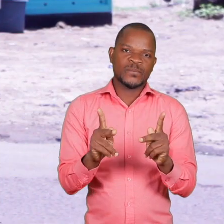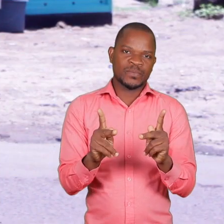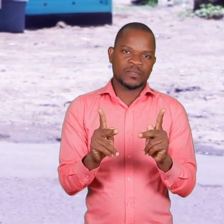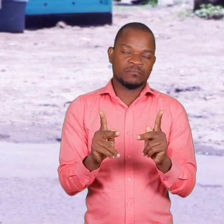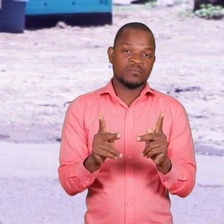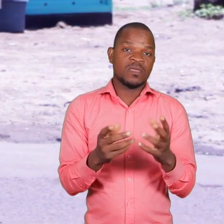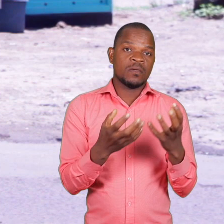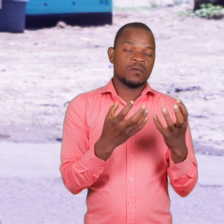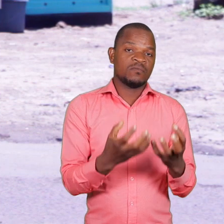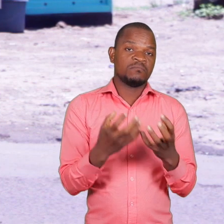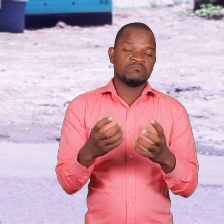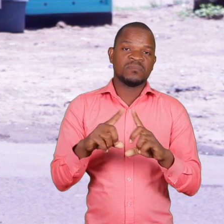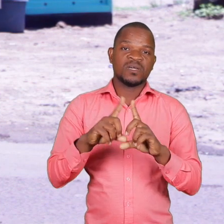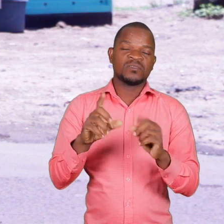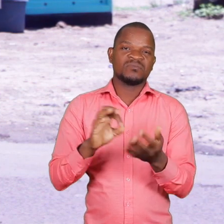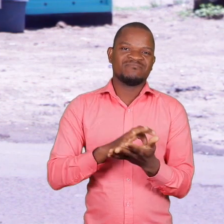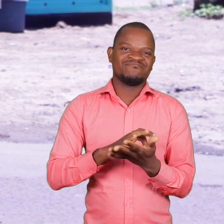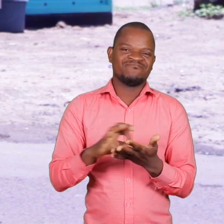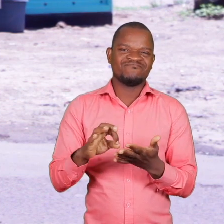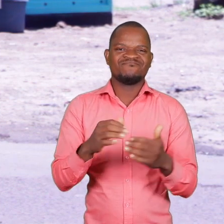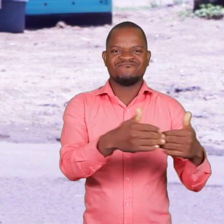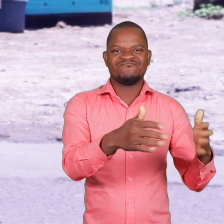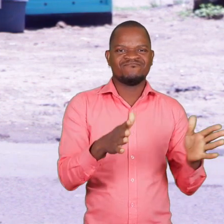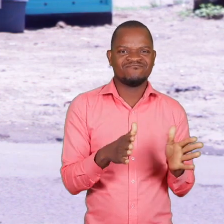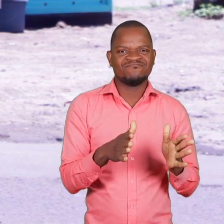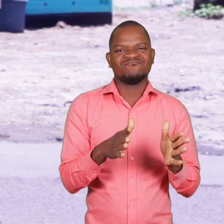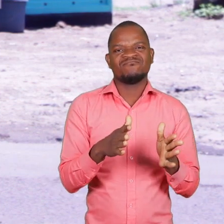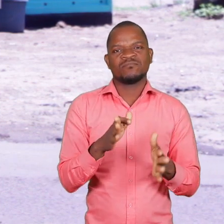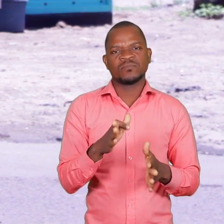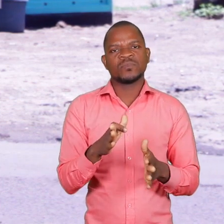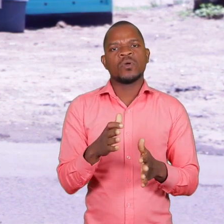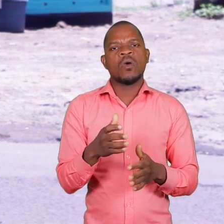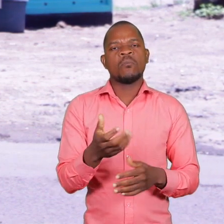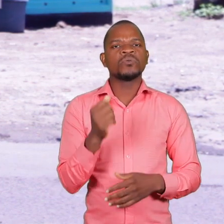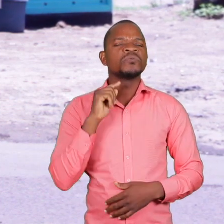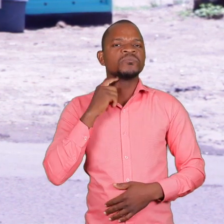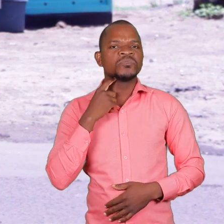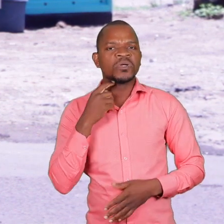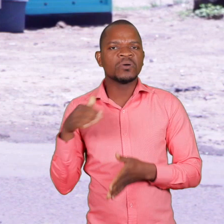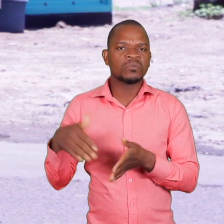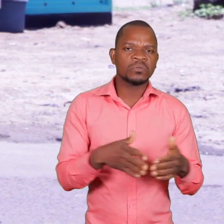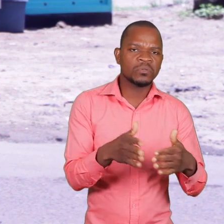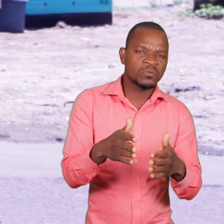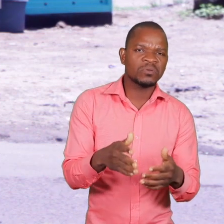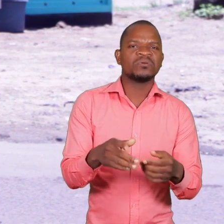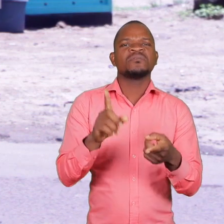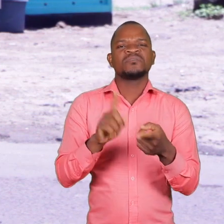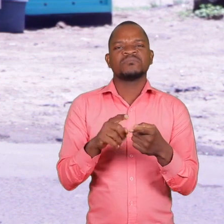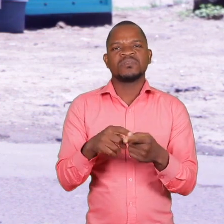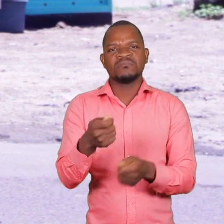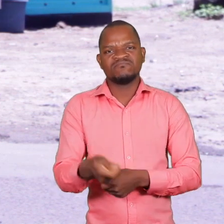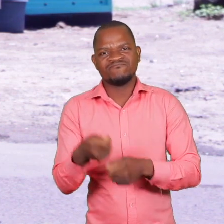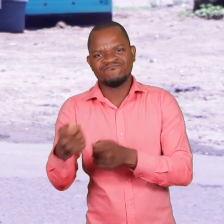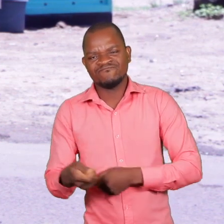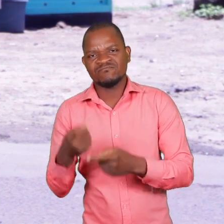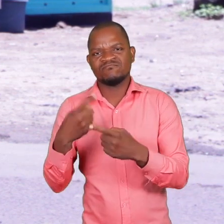Pois é, a falta de saneamento básico contamina fontes de água, rios, praias, plantações